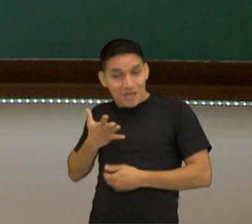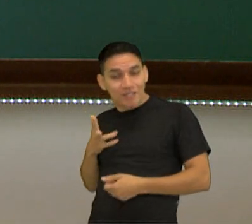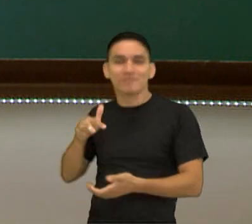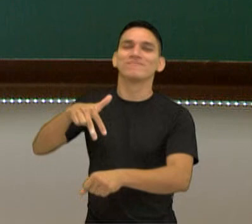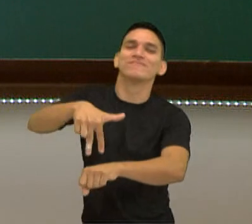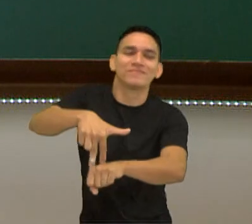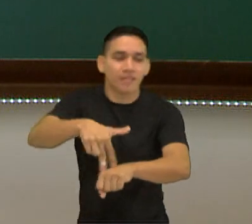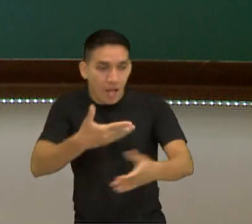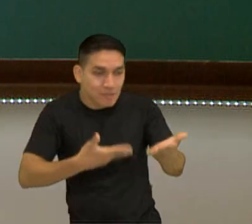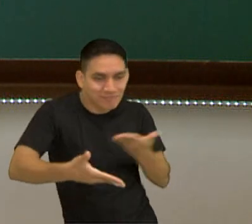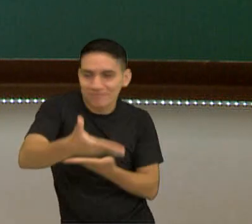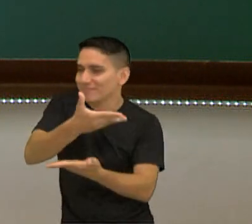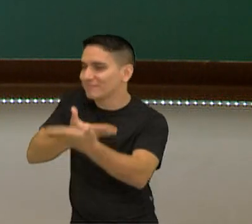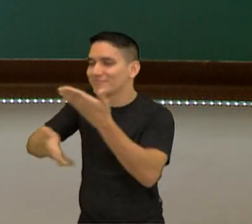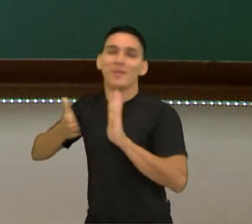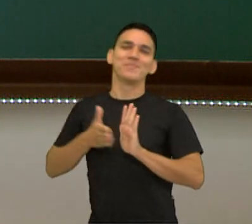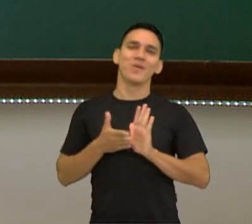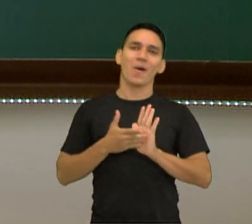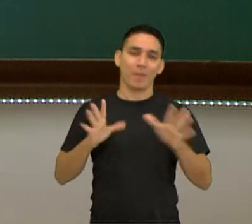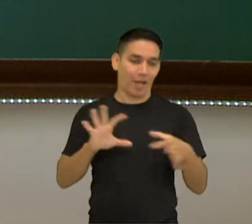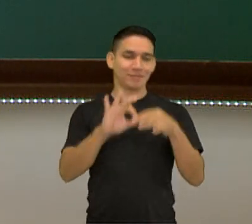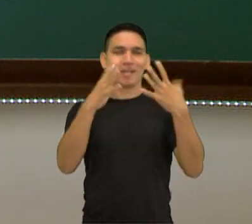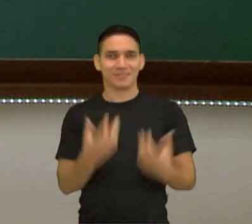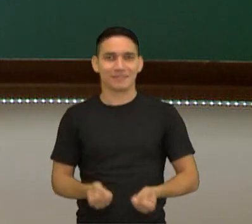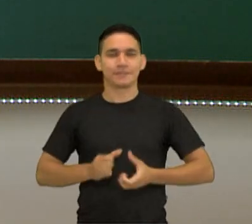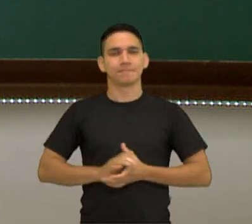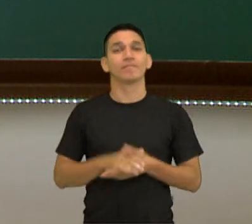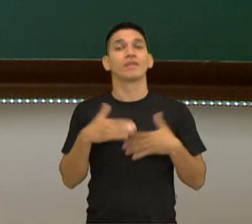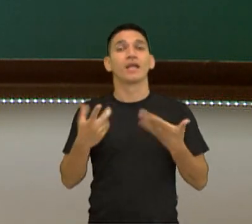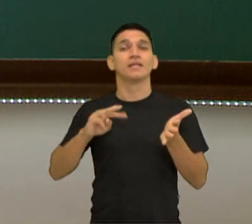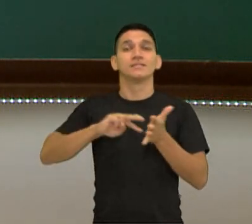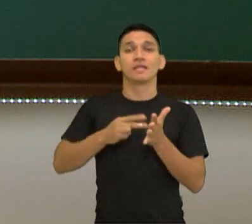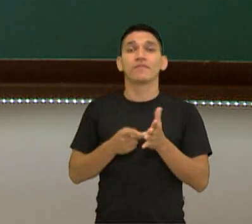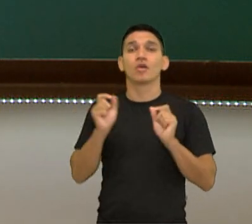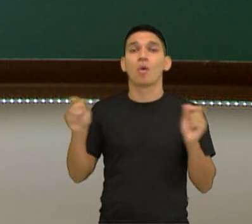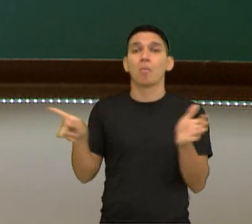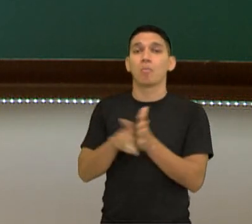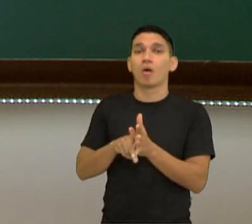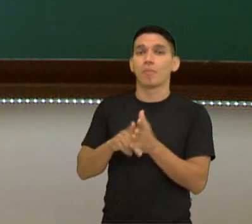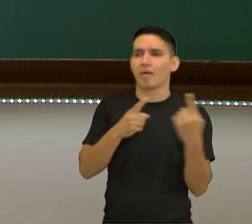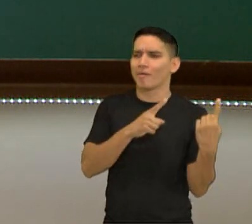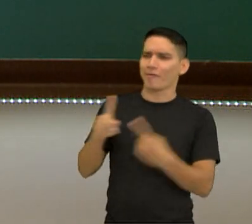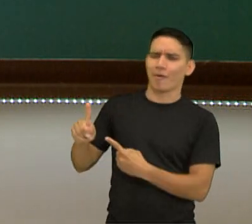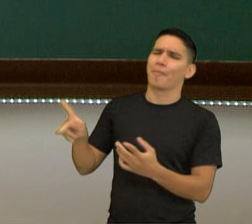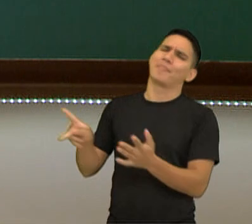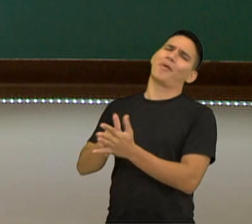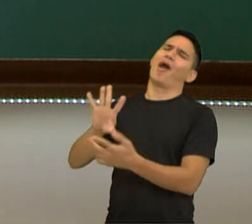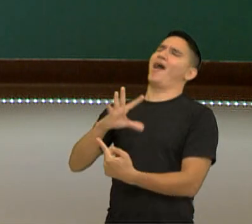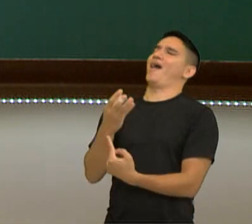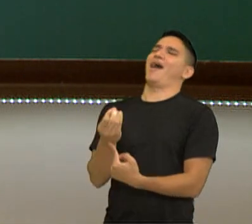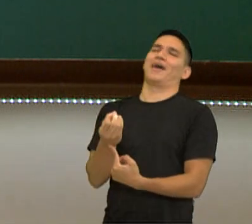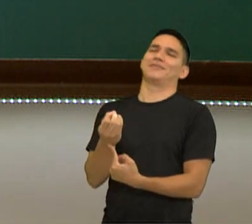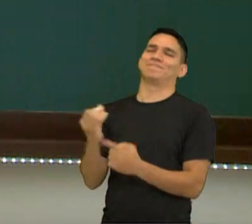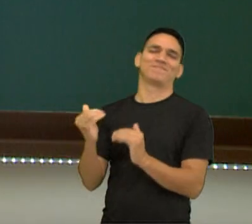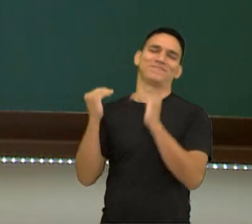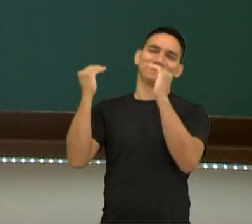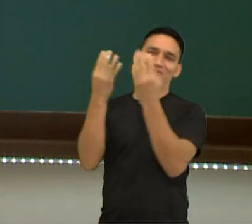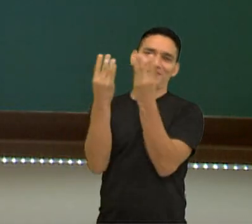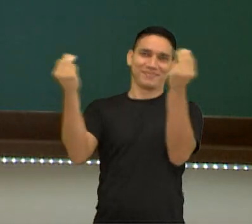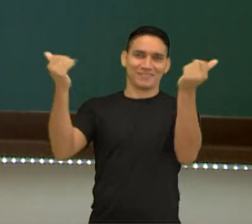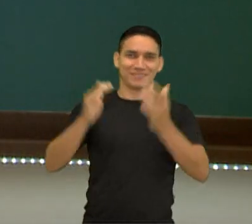só estar na proposta. Uma anti-arte por excelência. Vamos então à